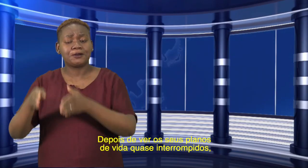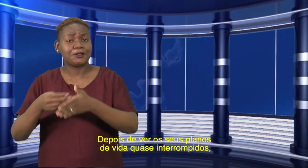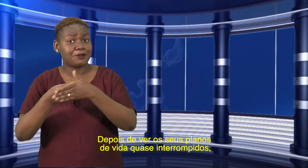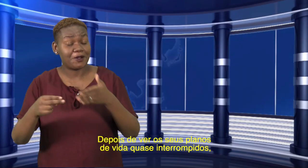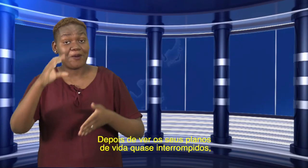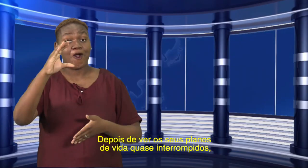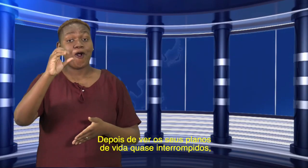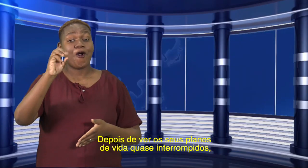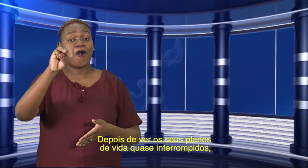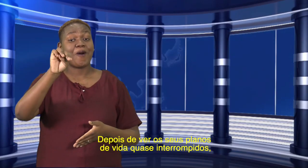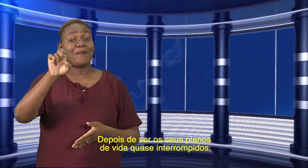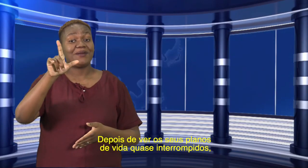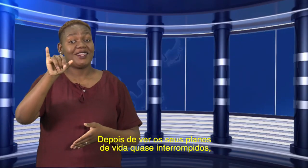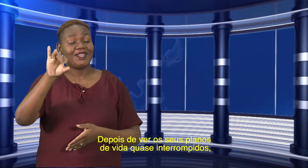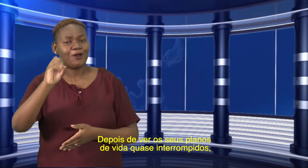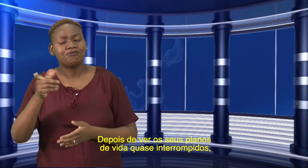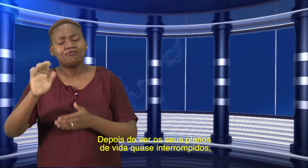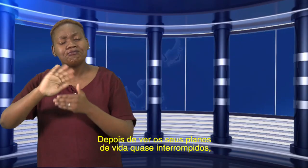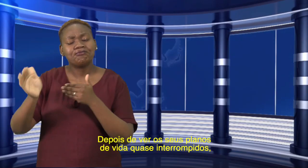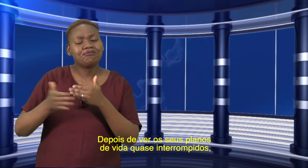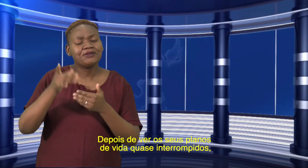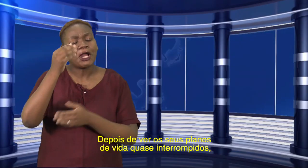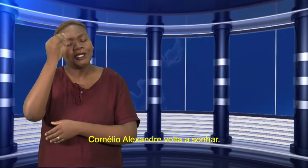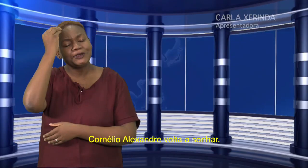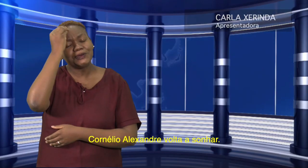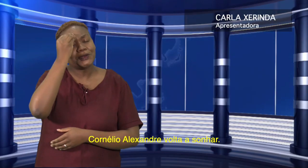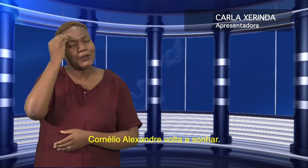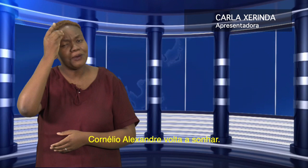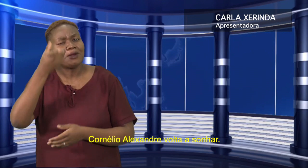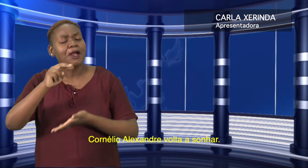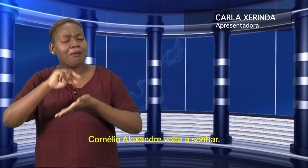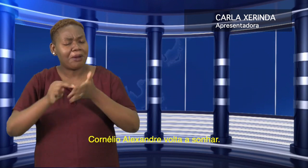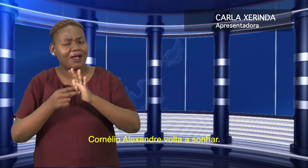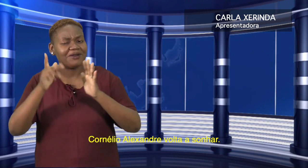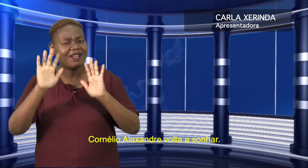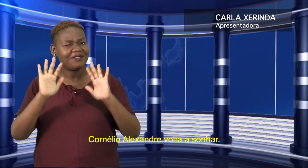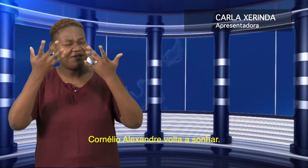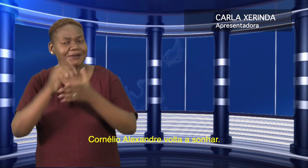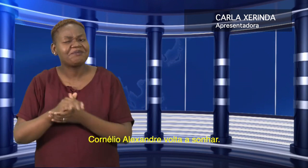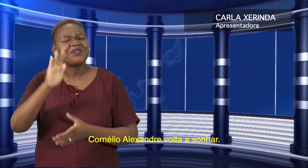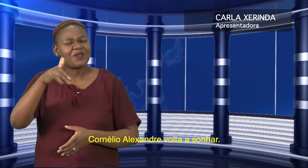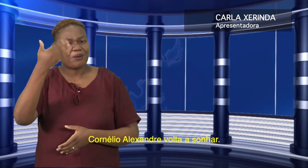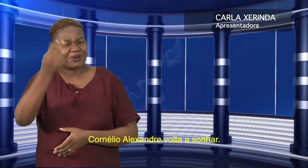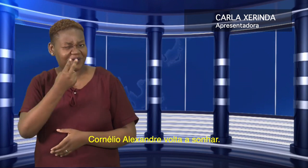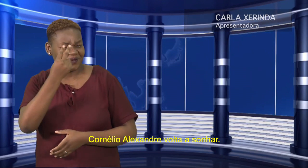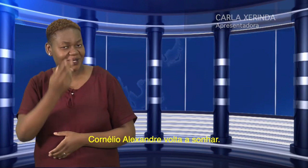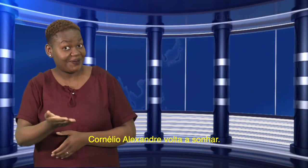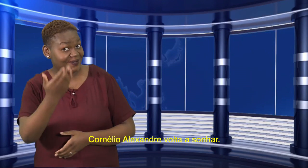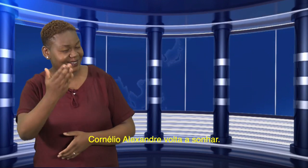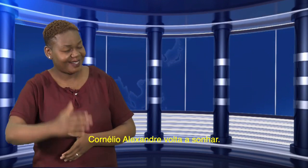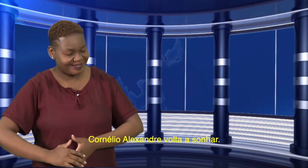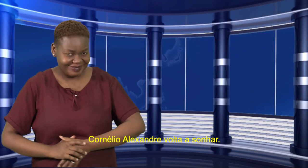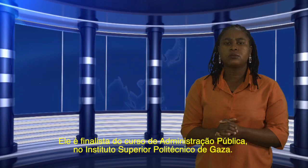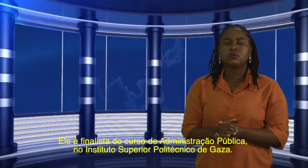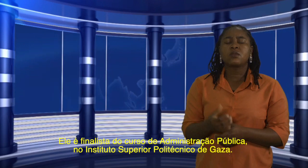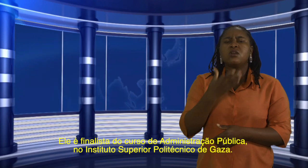Depois de ver os seus planos de vida quase interrompidos, Cornelio Alexandre volta a sonhar. Ele é